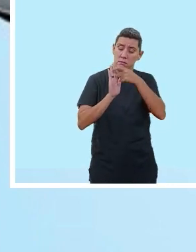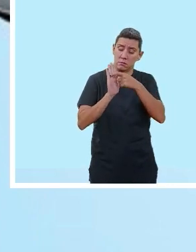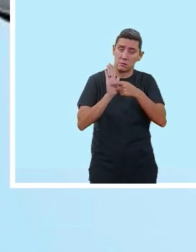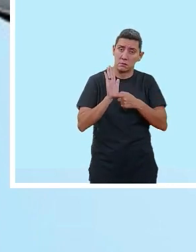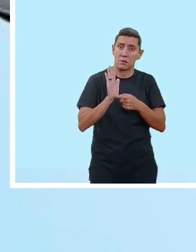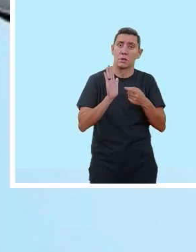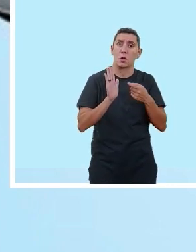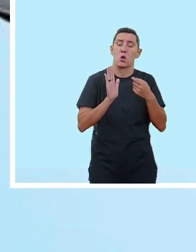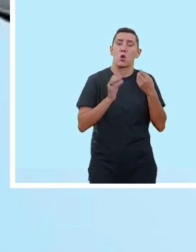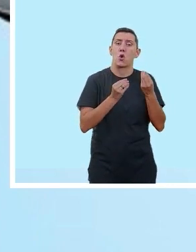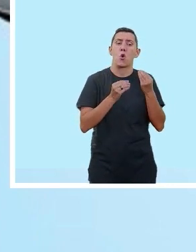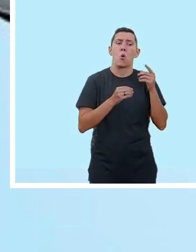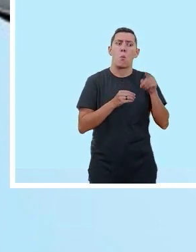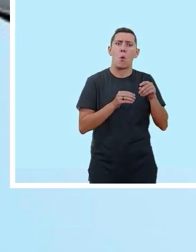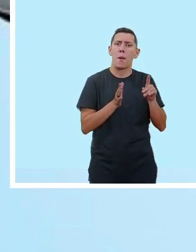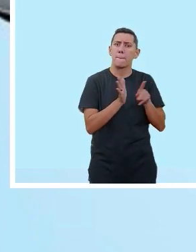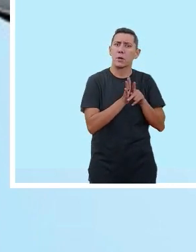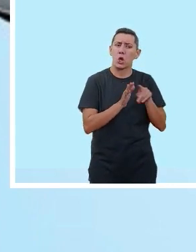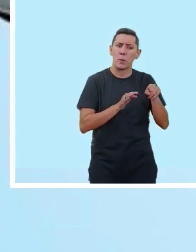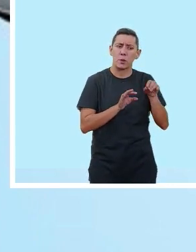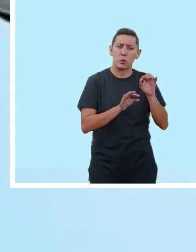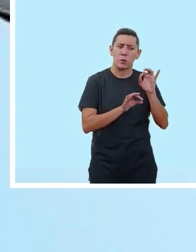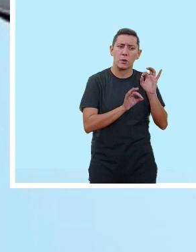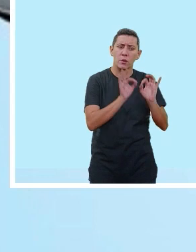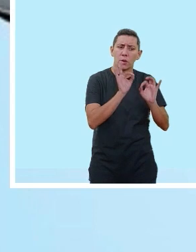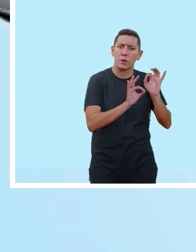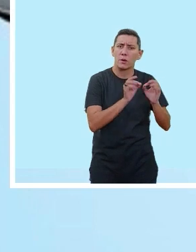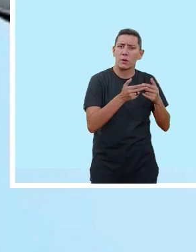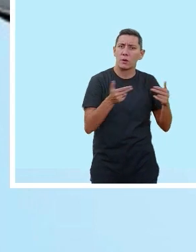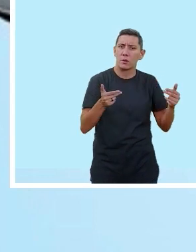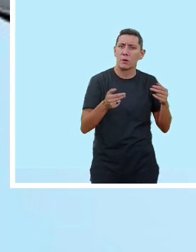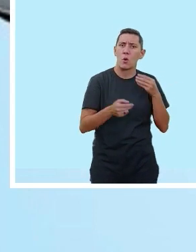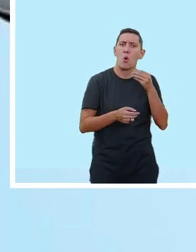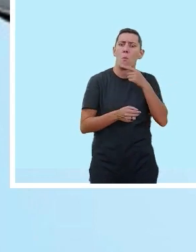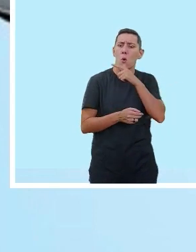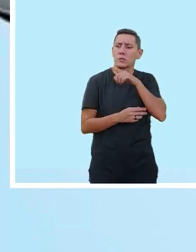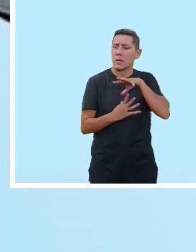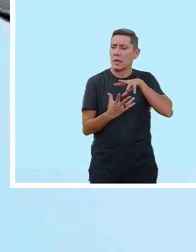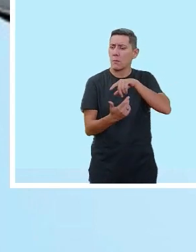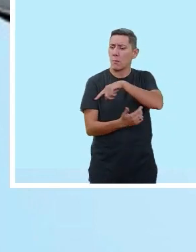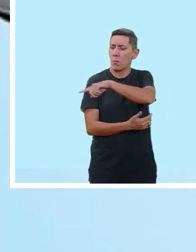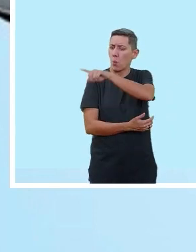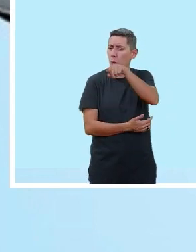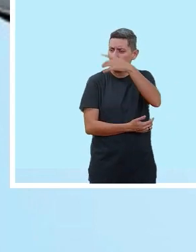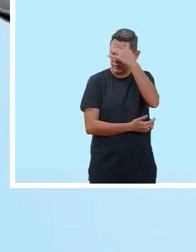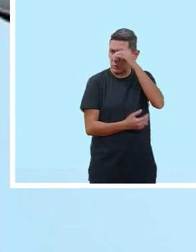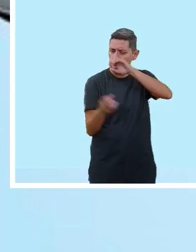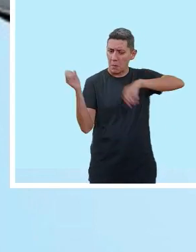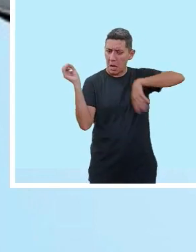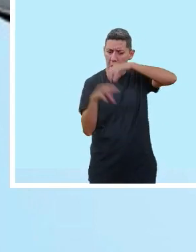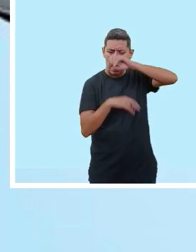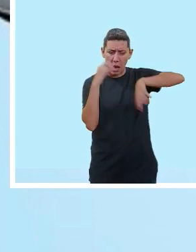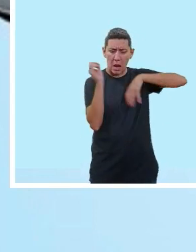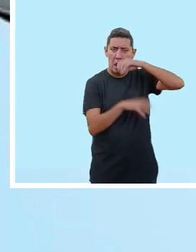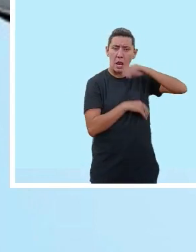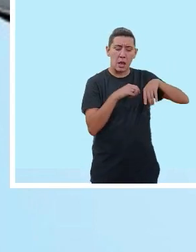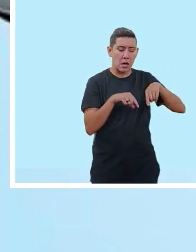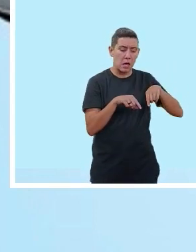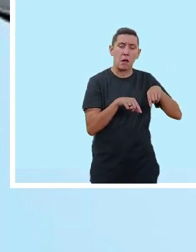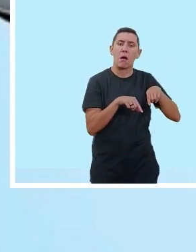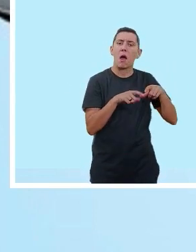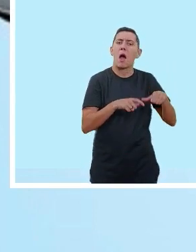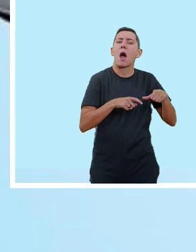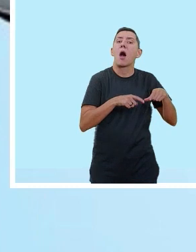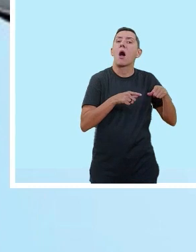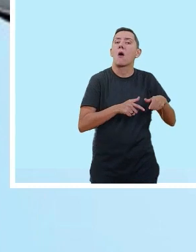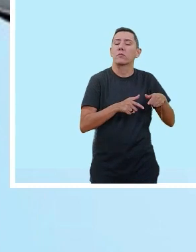social ou que você tenha acesso a um serviço de streaming em qualquer lugar do planeta que você esteja, né? O que está por trás dessa infraestrutura são os